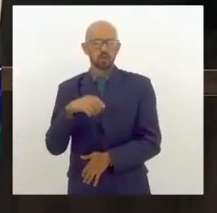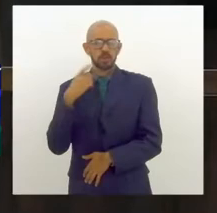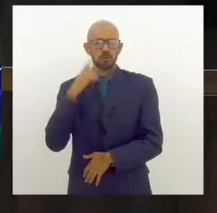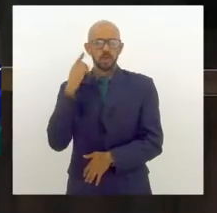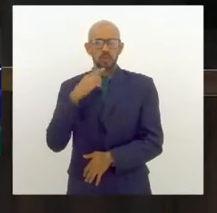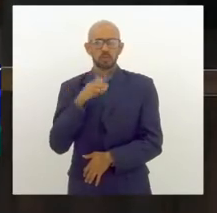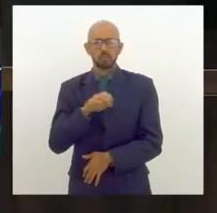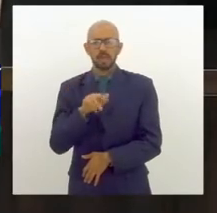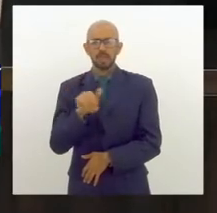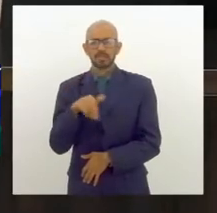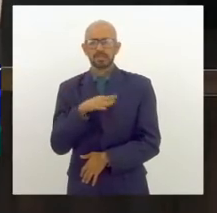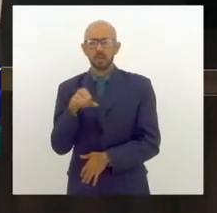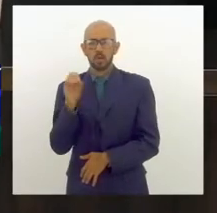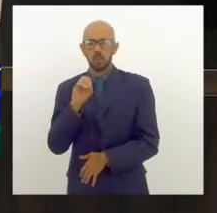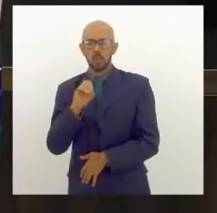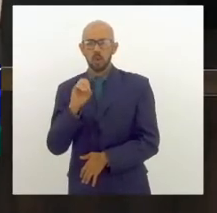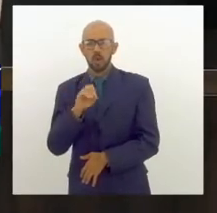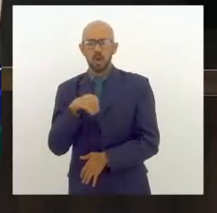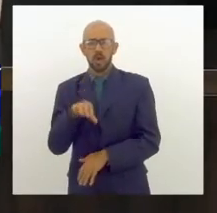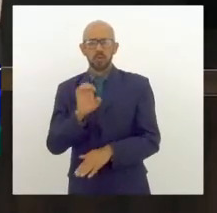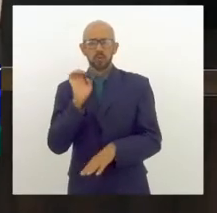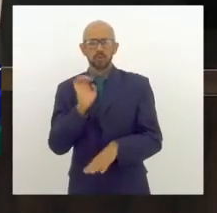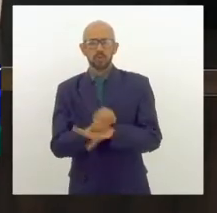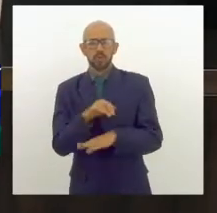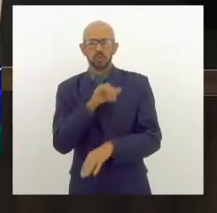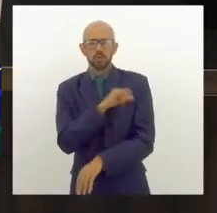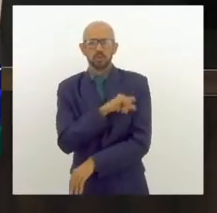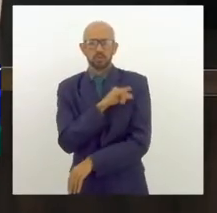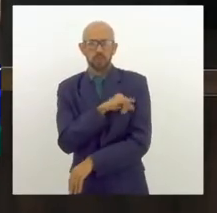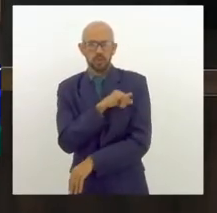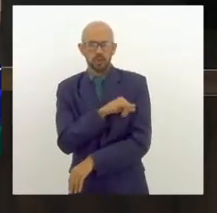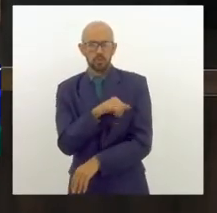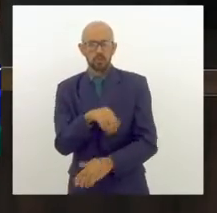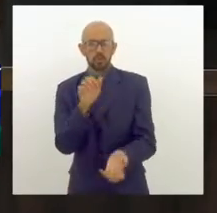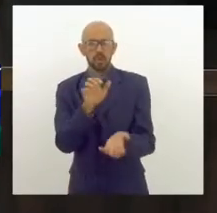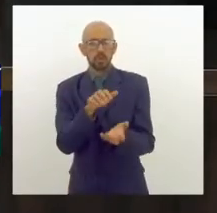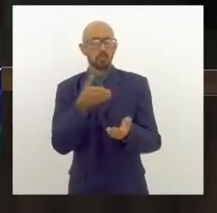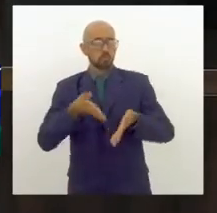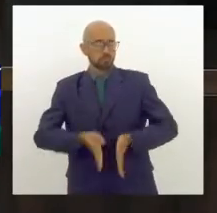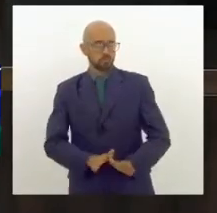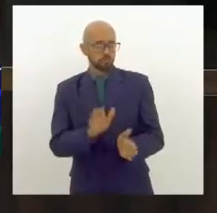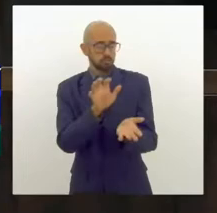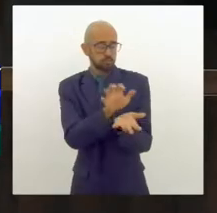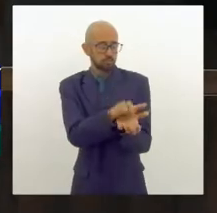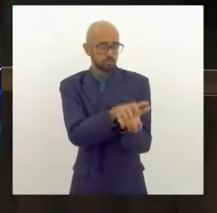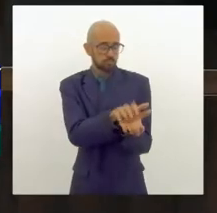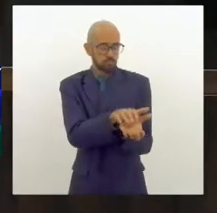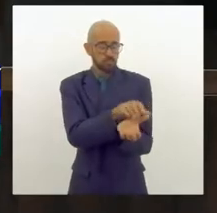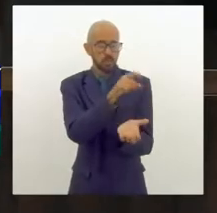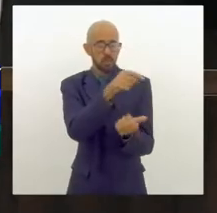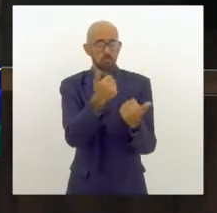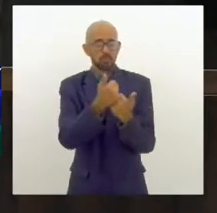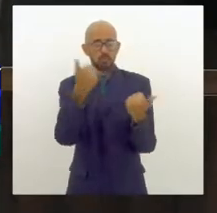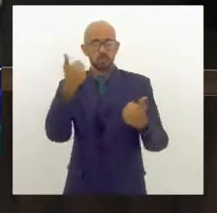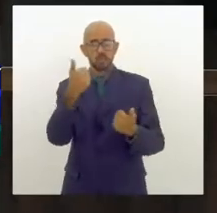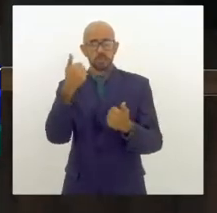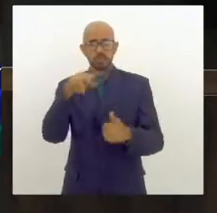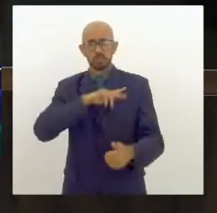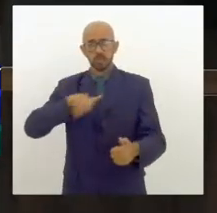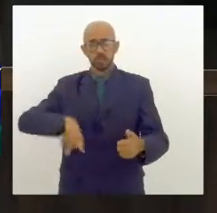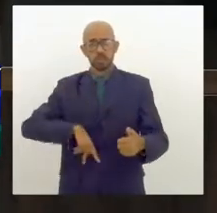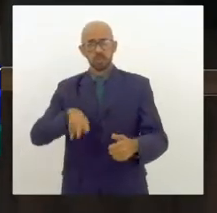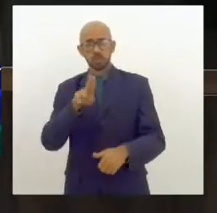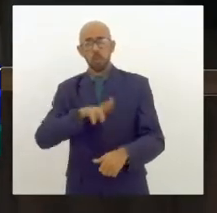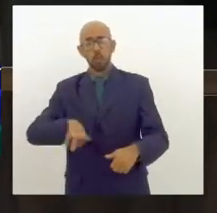título de cidadão do Estado do Rio de Janeiro ao pernambucano doutor Eduardo Gonçalves de Rueda, vice-presidente nacional do partido União